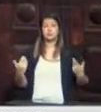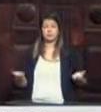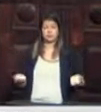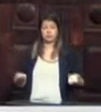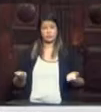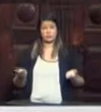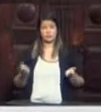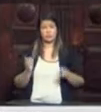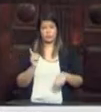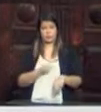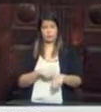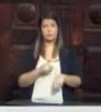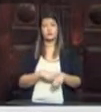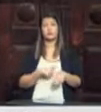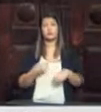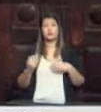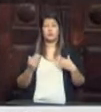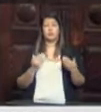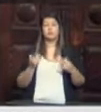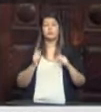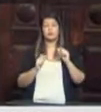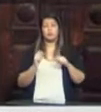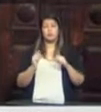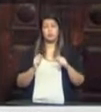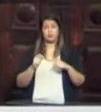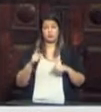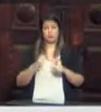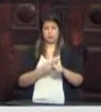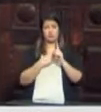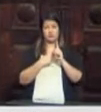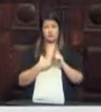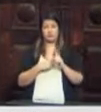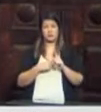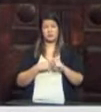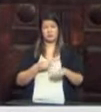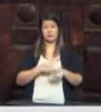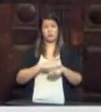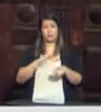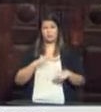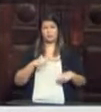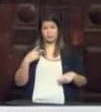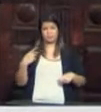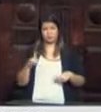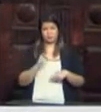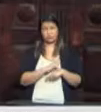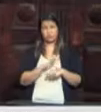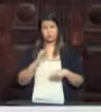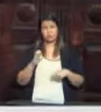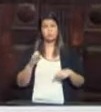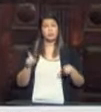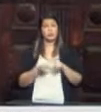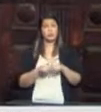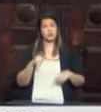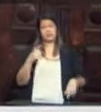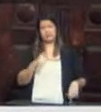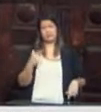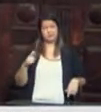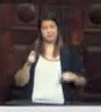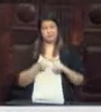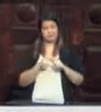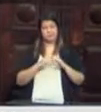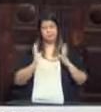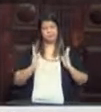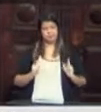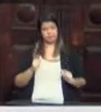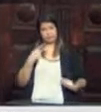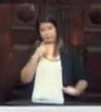que endividou sobremaneira todo o estado do Rio de Janeiro com a linha 4 do metrô, não fez a Baía de Guanabara. Ou seja, o estado